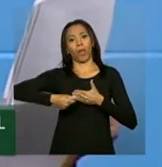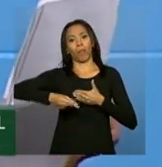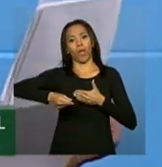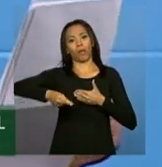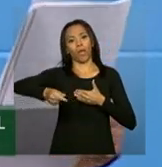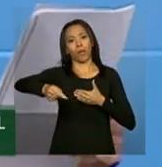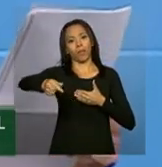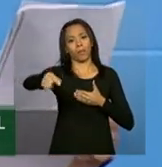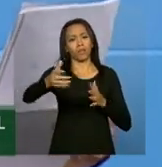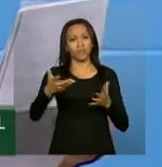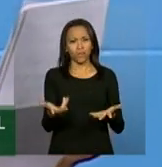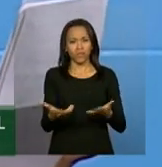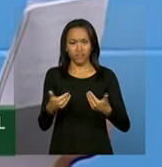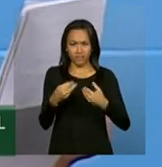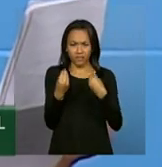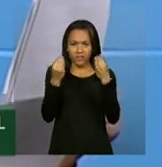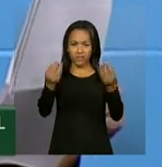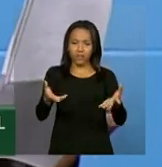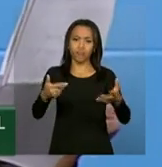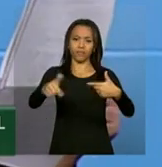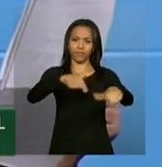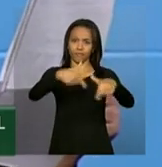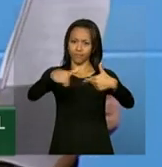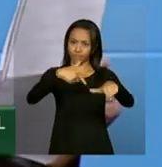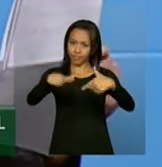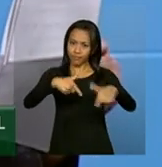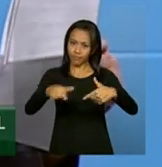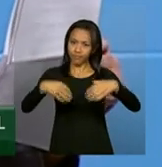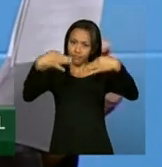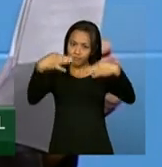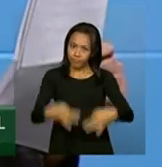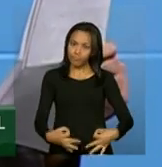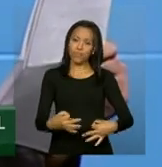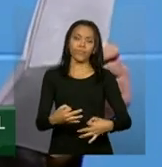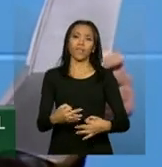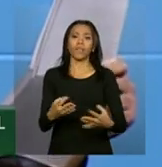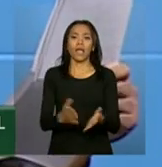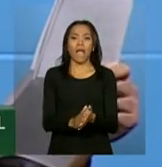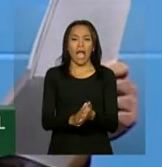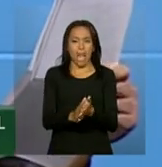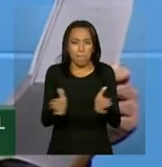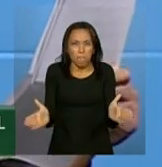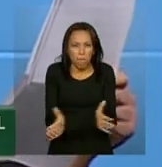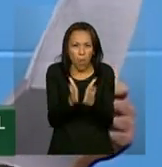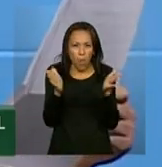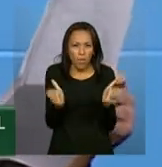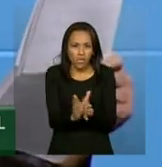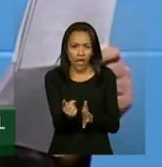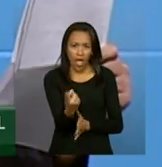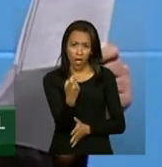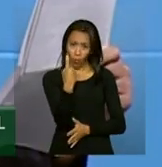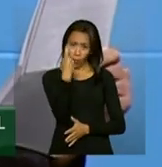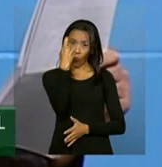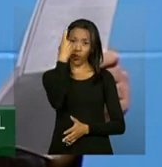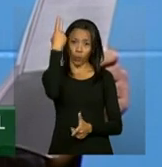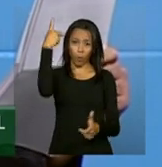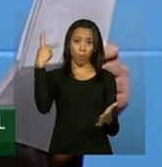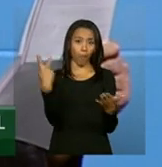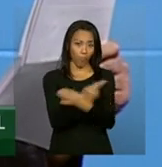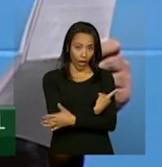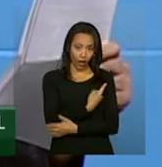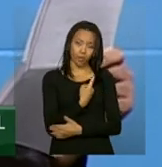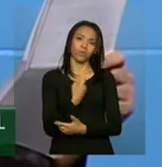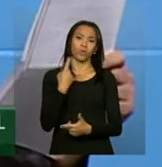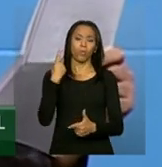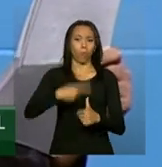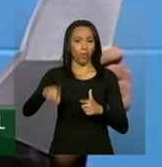perspectiva de geração de trabalho decente e renda. A miséria não é a única causa do trabalho infantil, como afirmou a nossa presidenta,